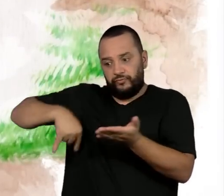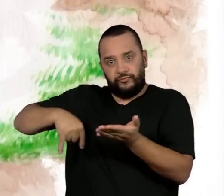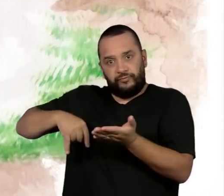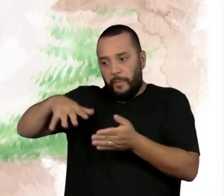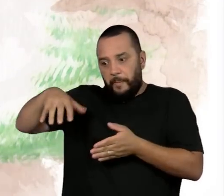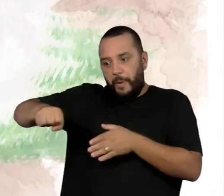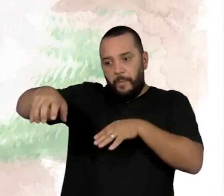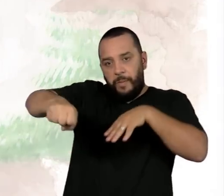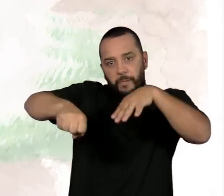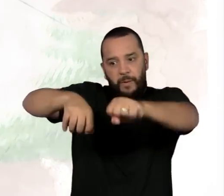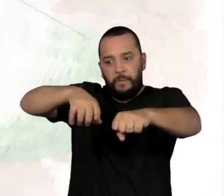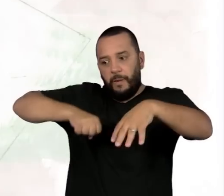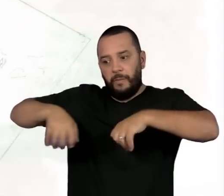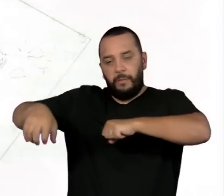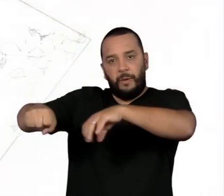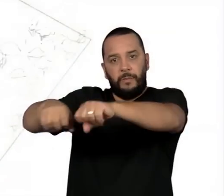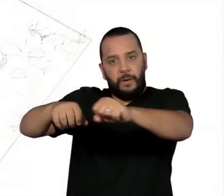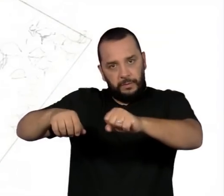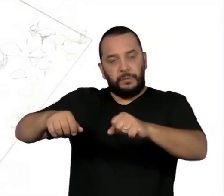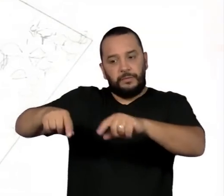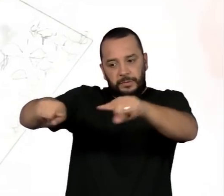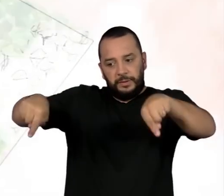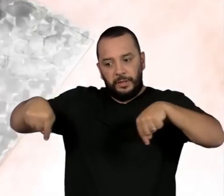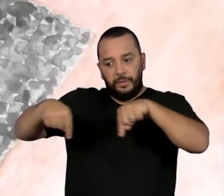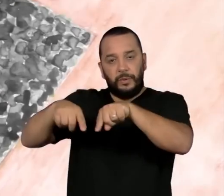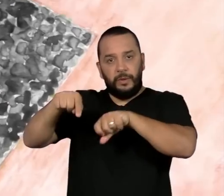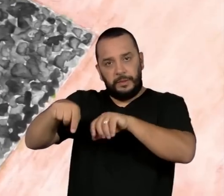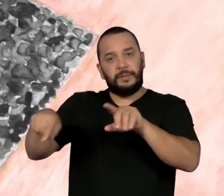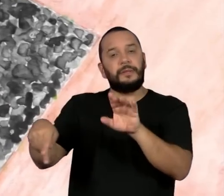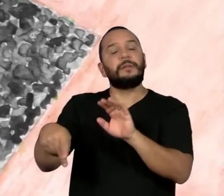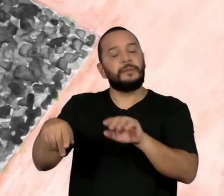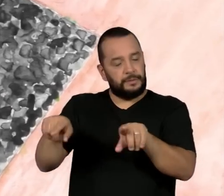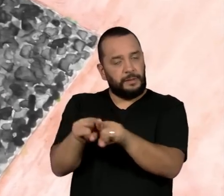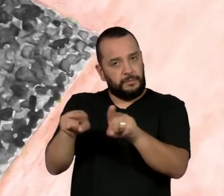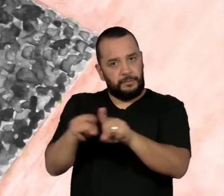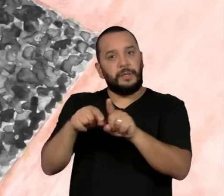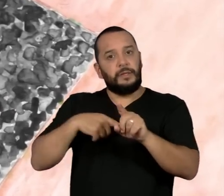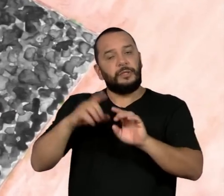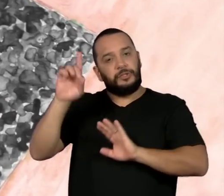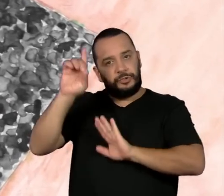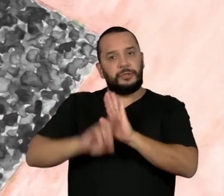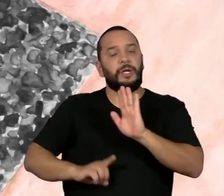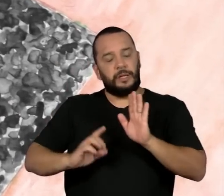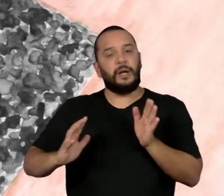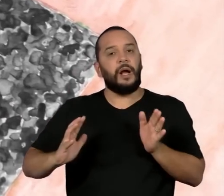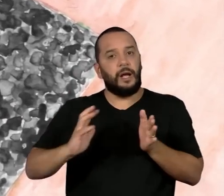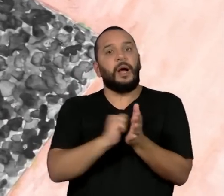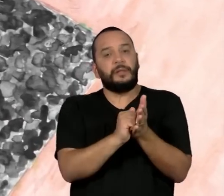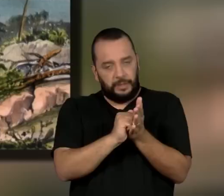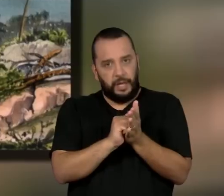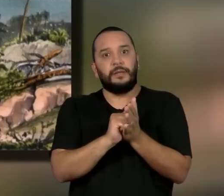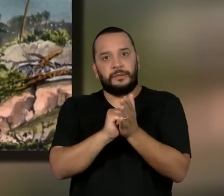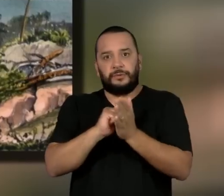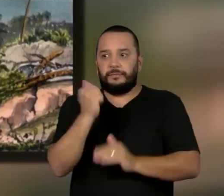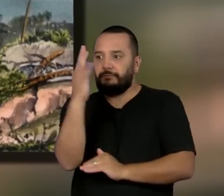os territórios e também o direito de fazer o cadastro ambiental rural quilombola.